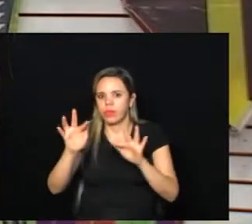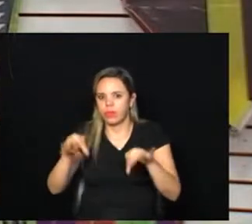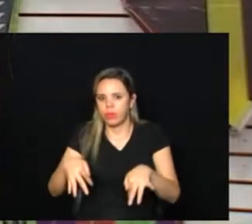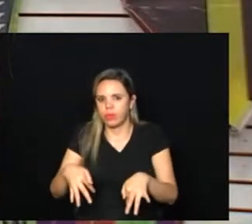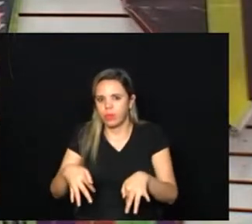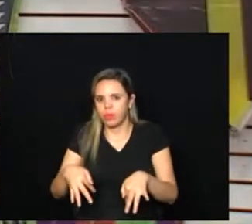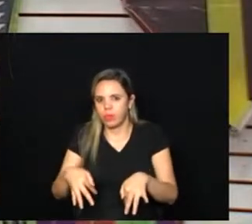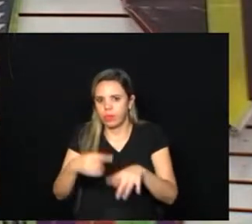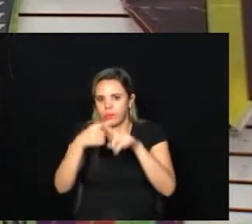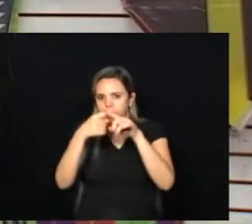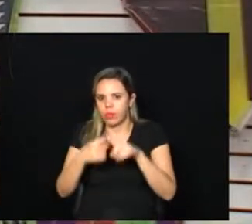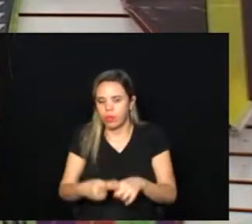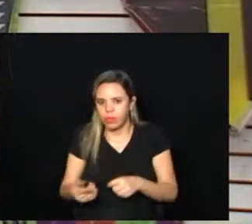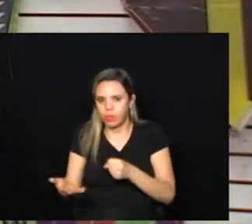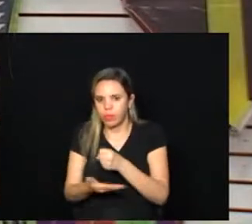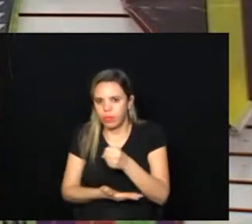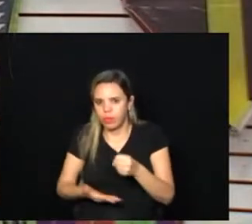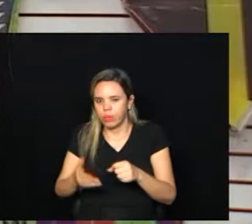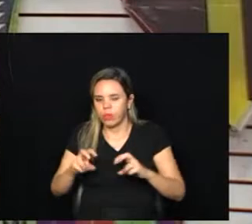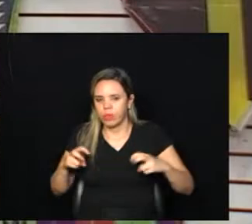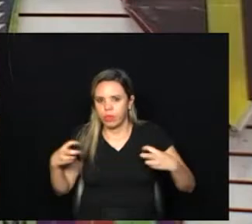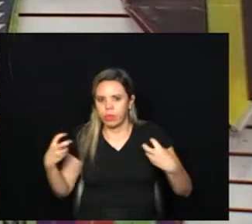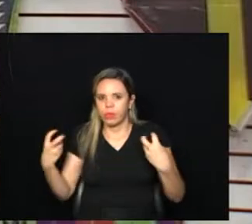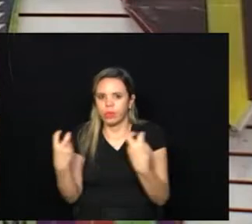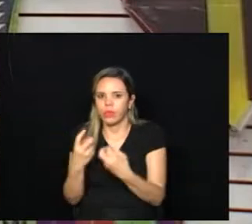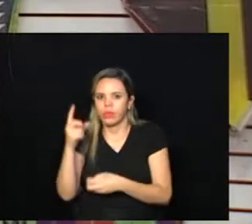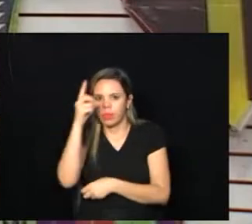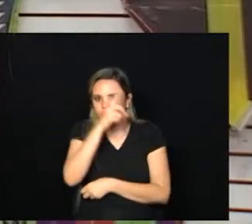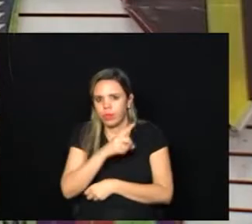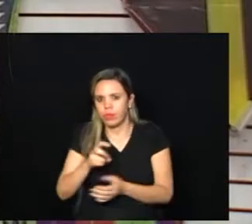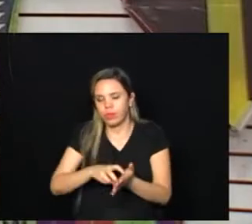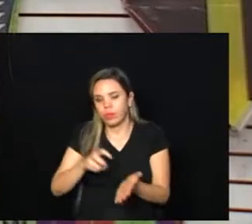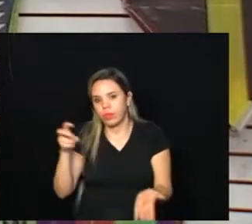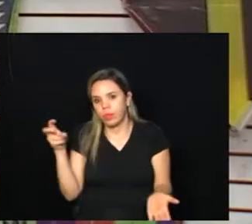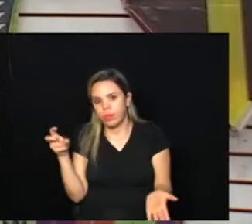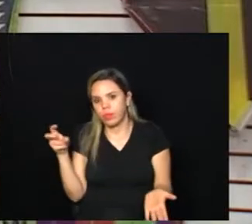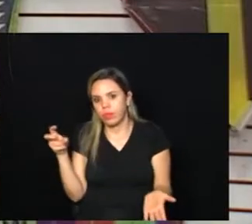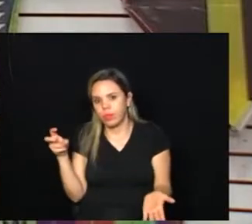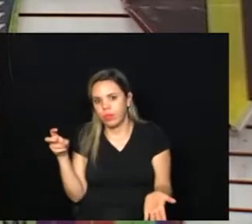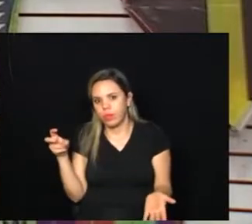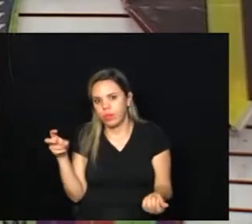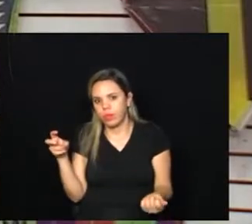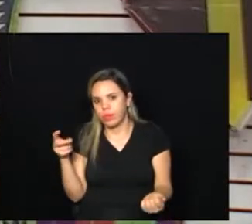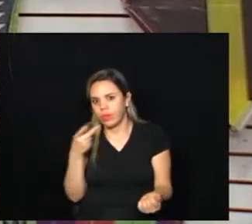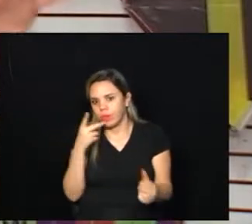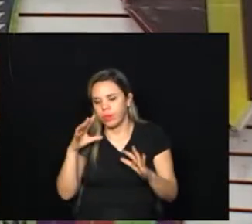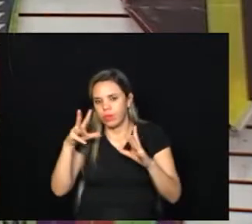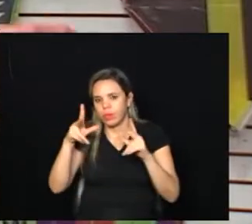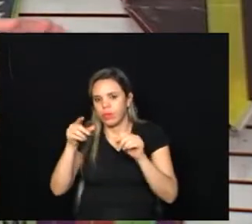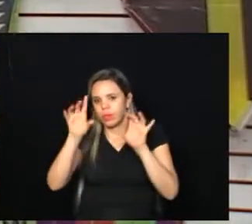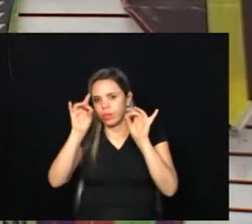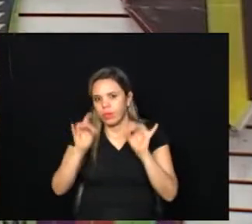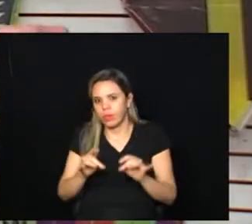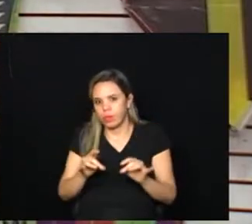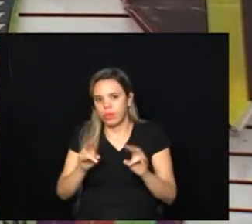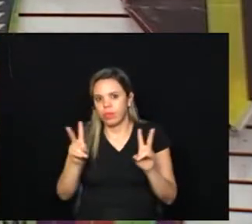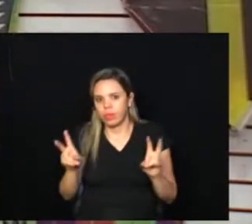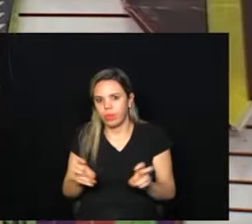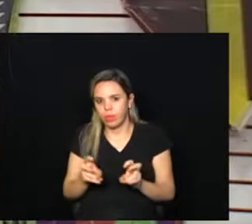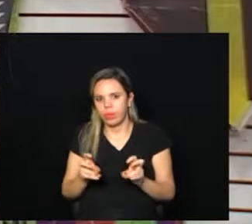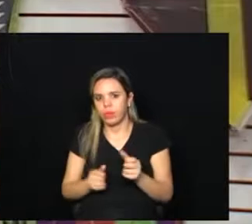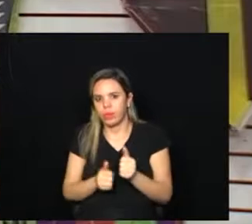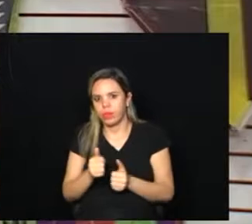do Campeonato Amador no estádio Moisés Lucarelli, domingo de manhã. Bom, aí a gente vai falar todos os detalhes a respeito